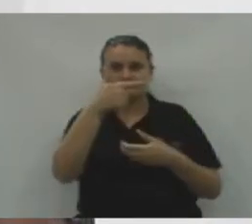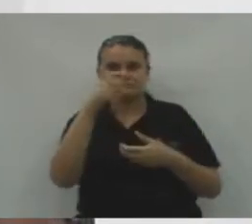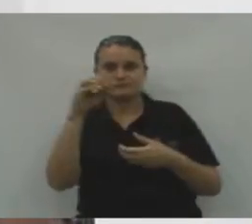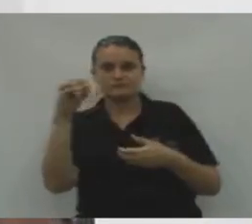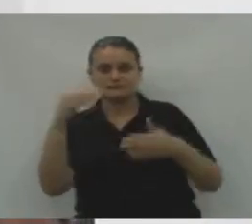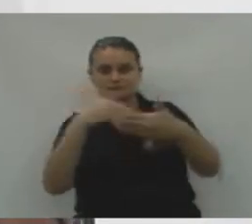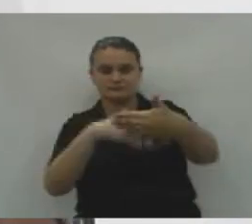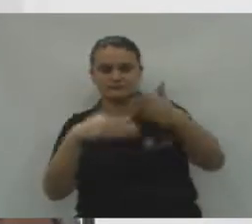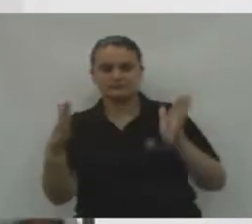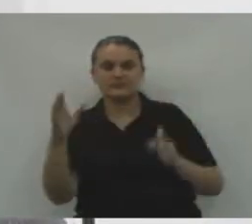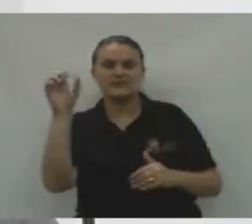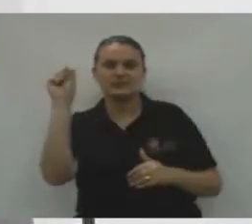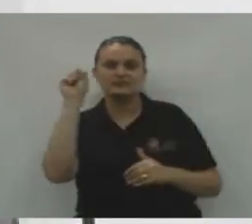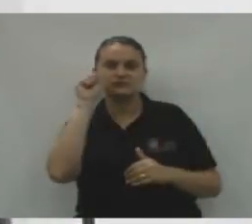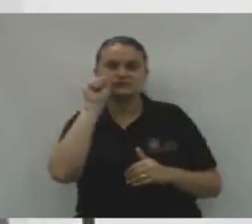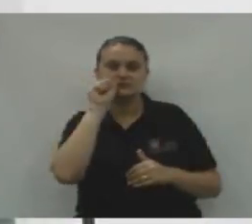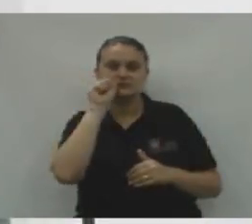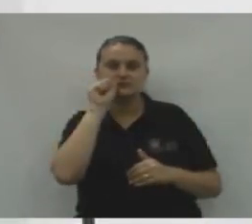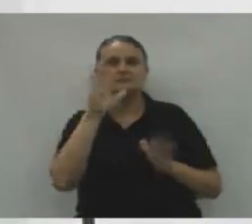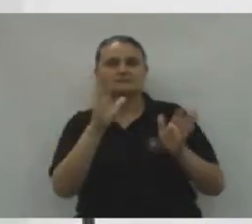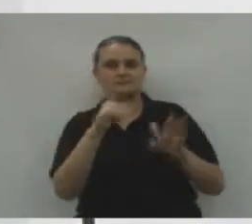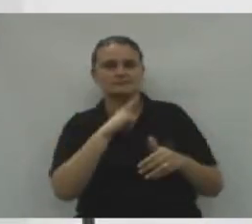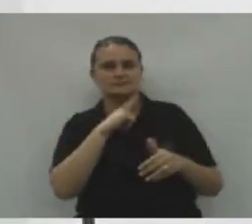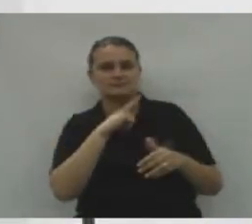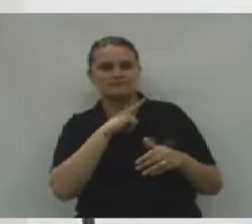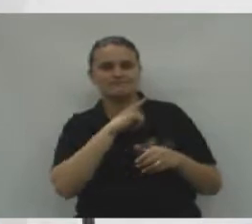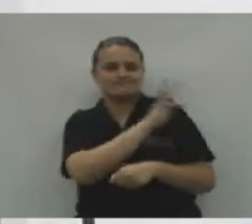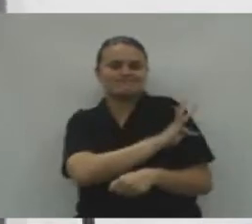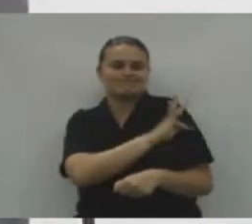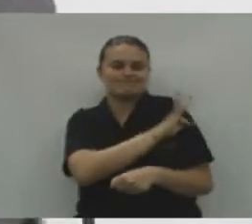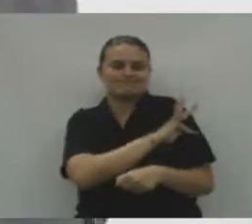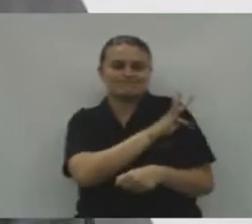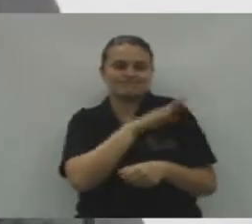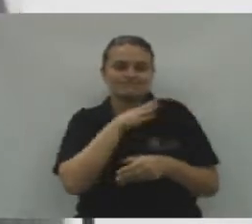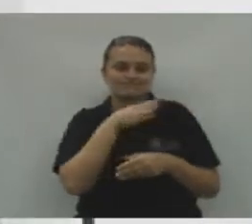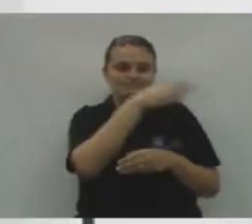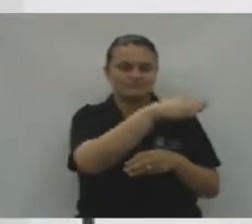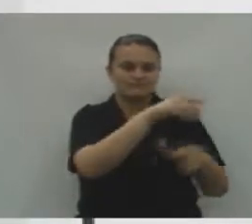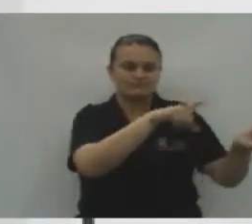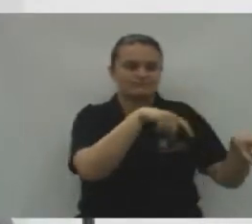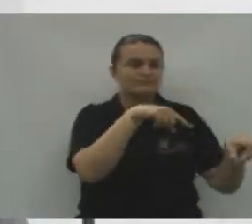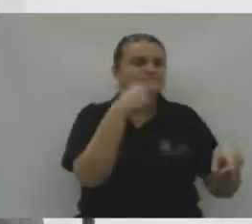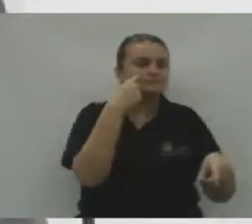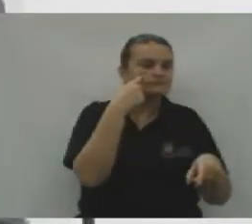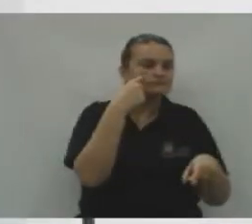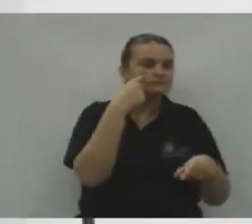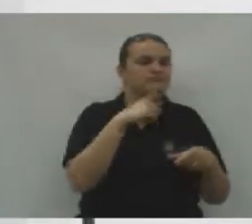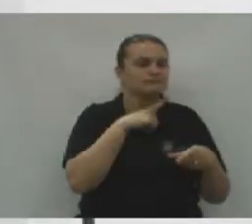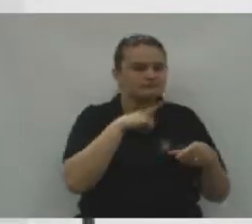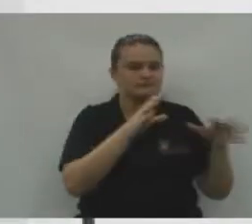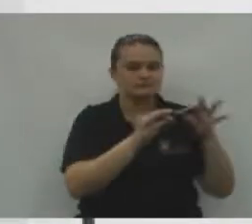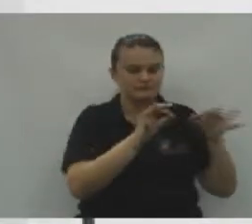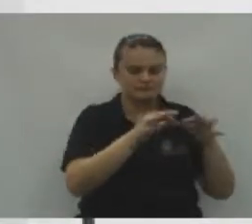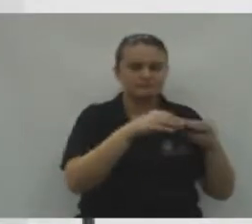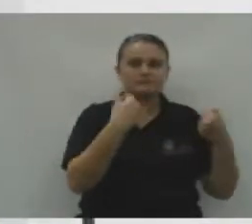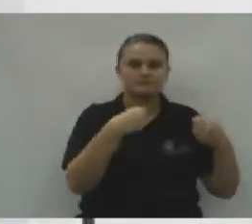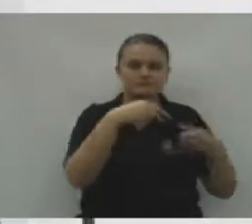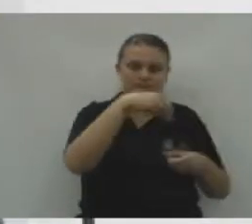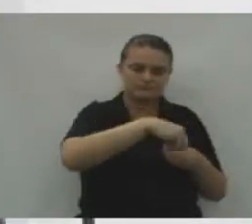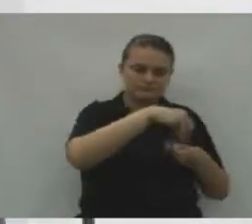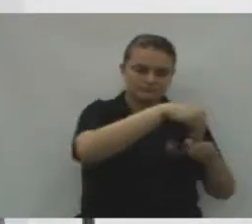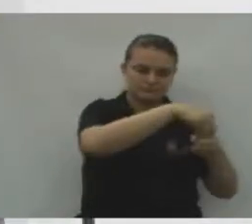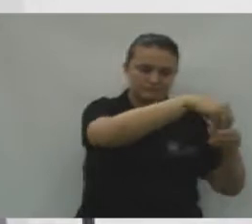caixas de cenoura, a gente já tem que... Daí entra novamente a equipe técnica no campo para planejar essa produção,